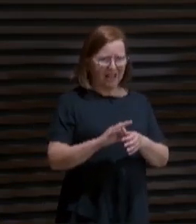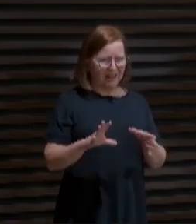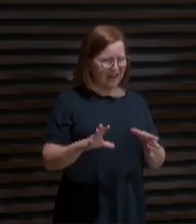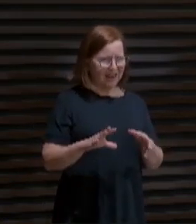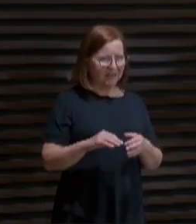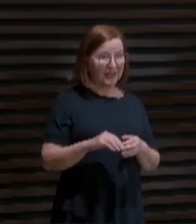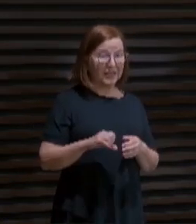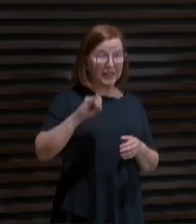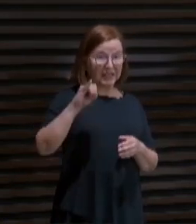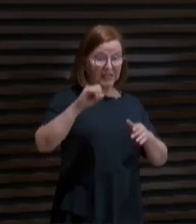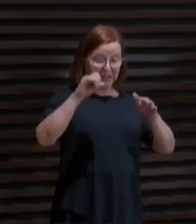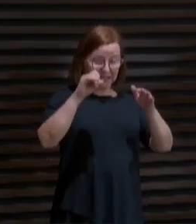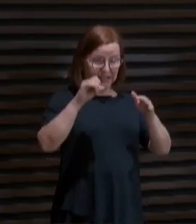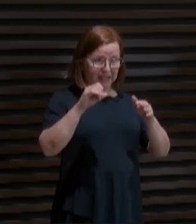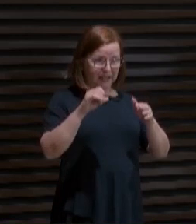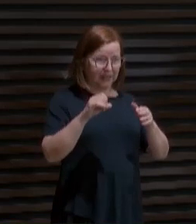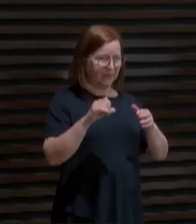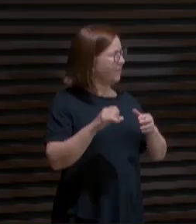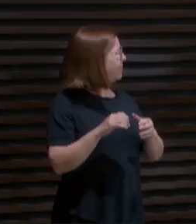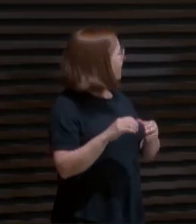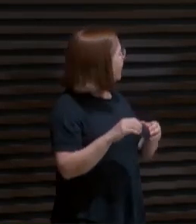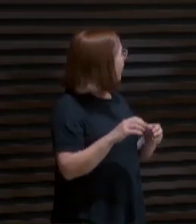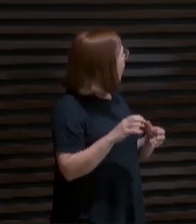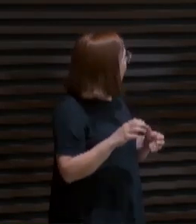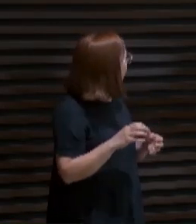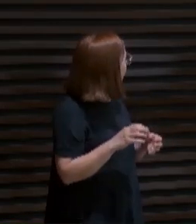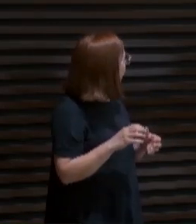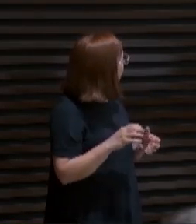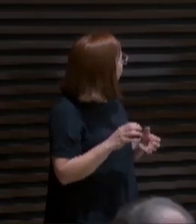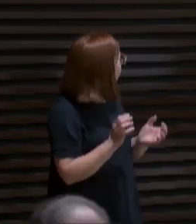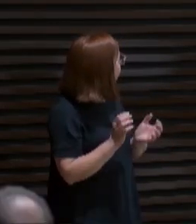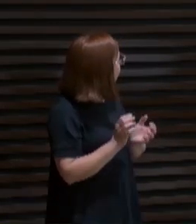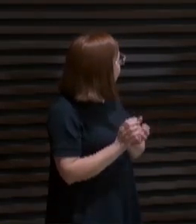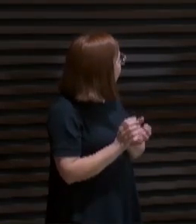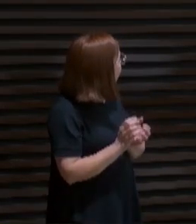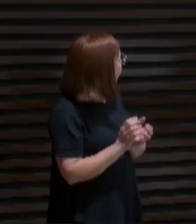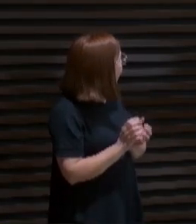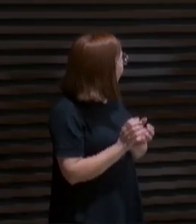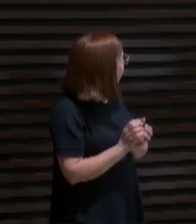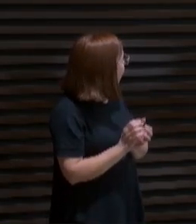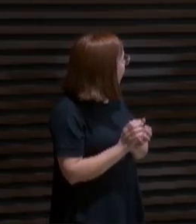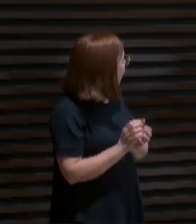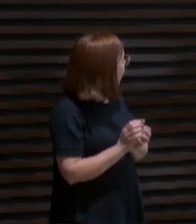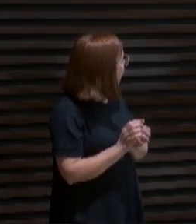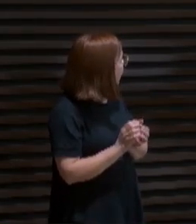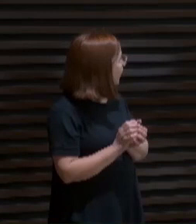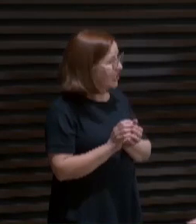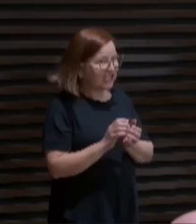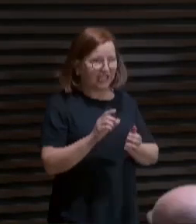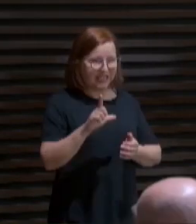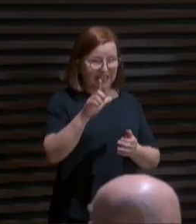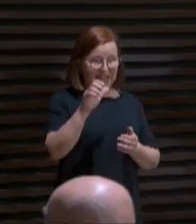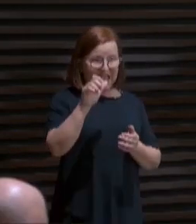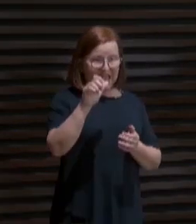somente nela e seca a terra ao redor, então conhecerei que